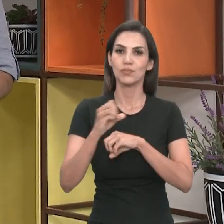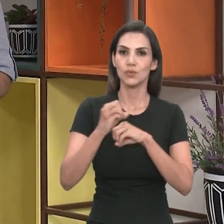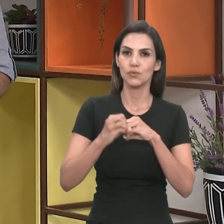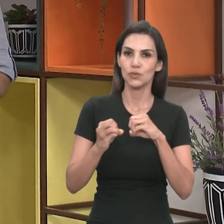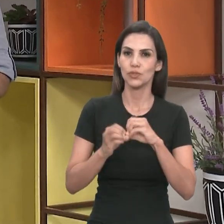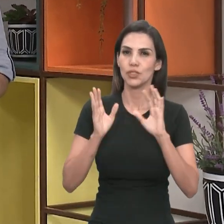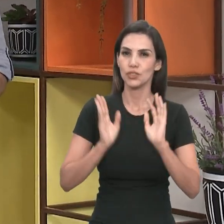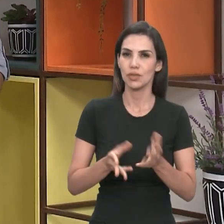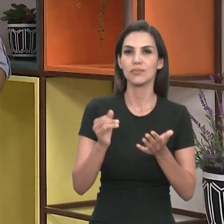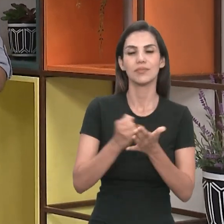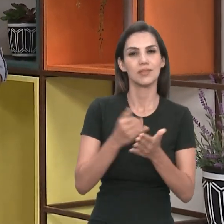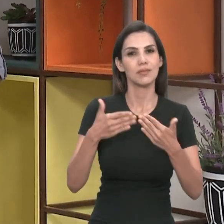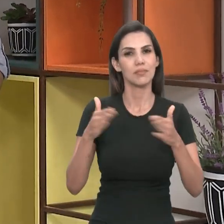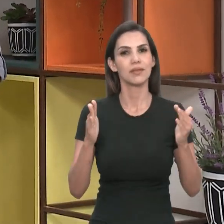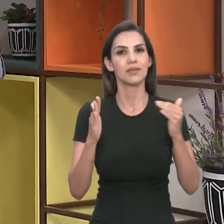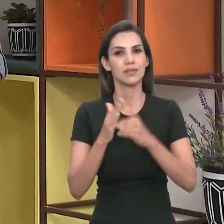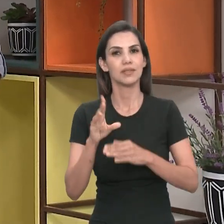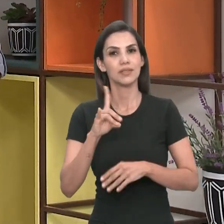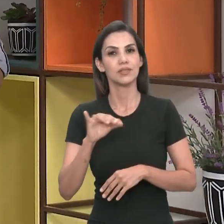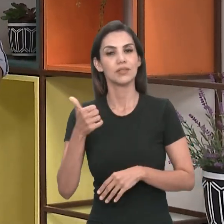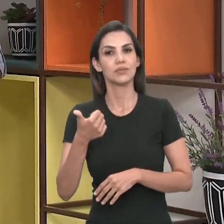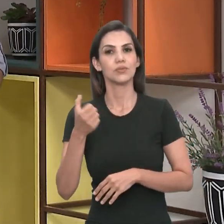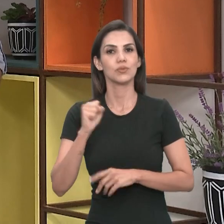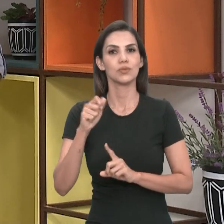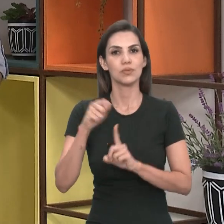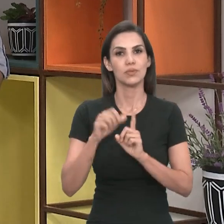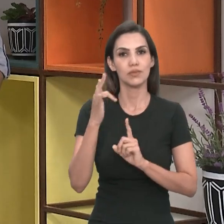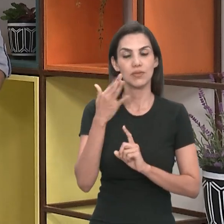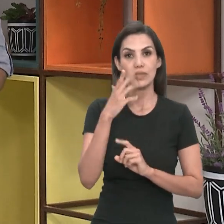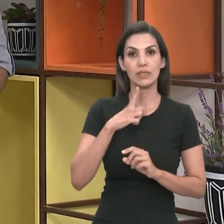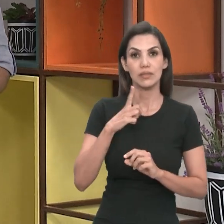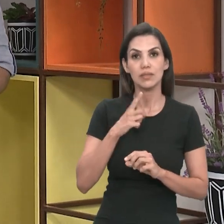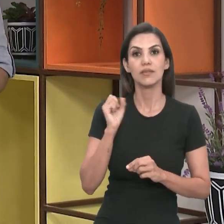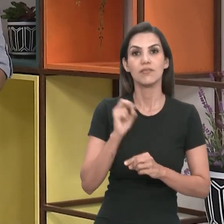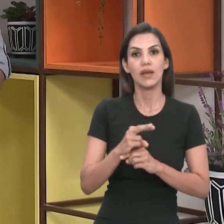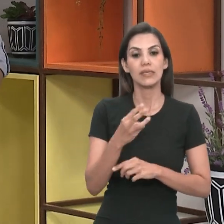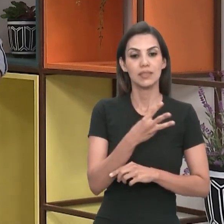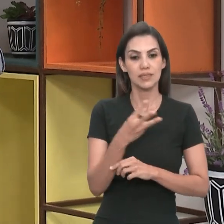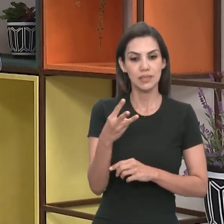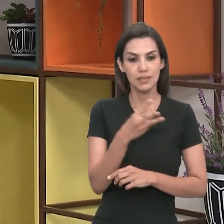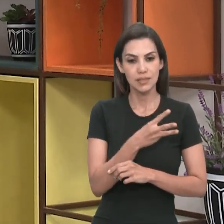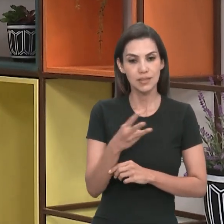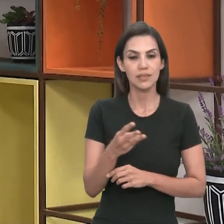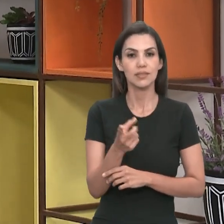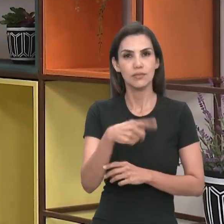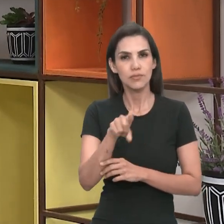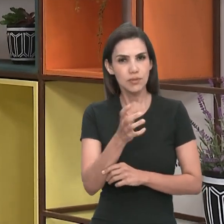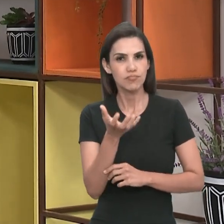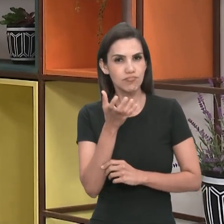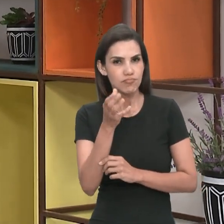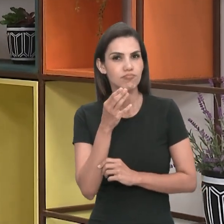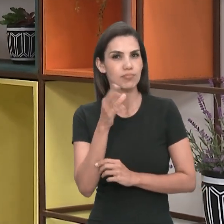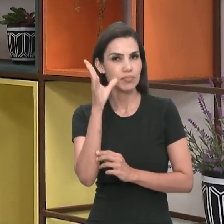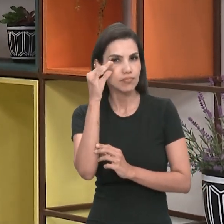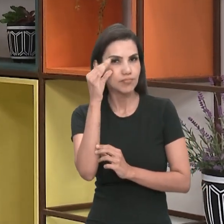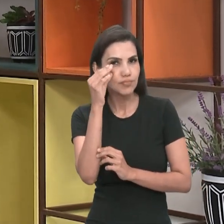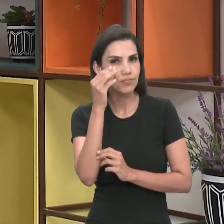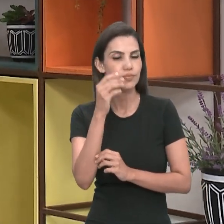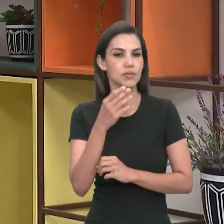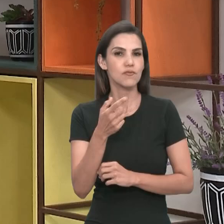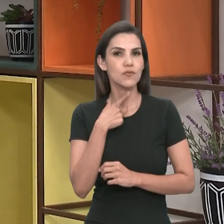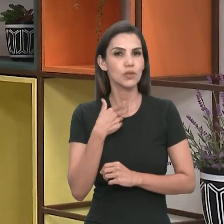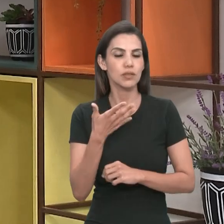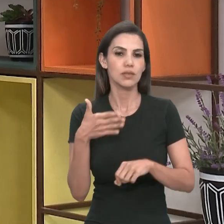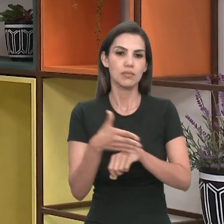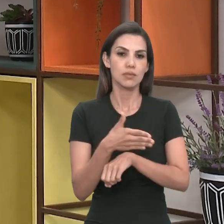inscrições abertas até o dia 18 de fevereiro. São 33 vagas disponíveis e para participar é necessário ter formação em Educação